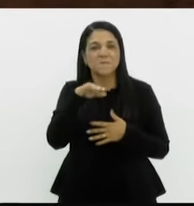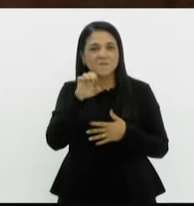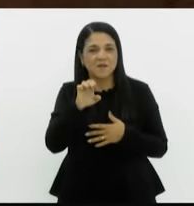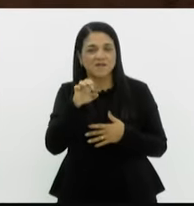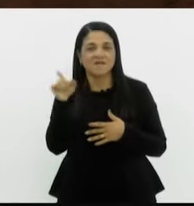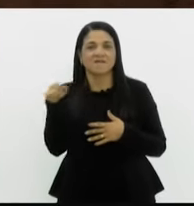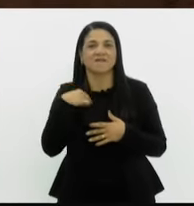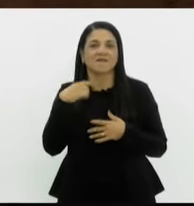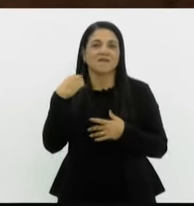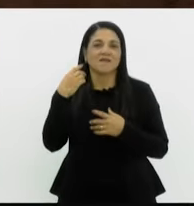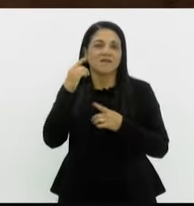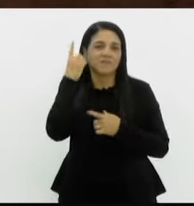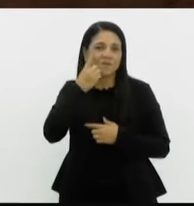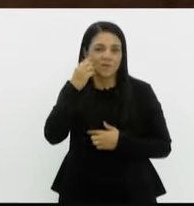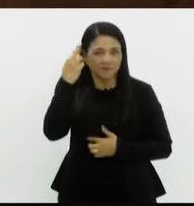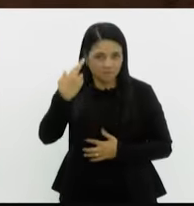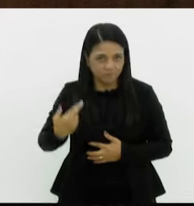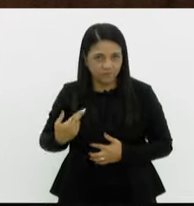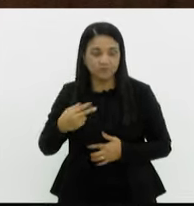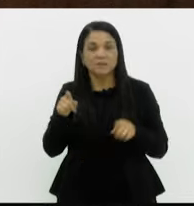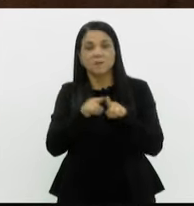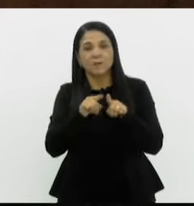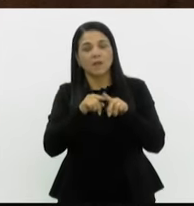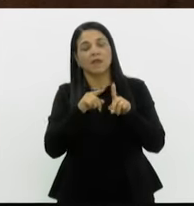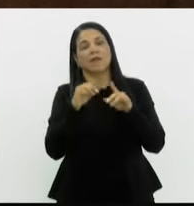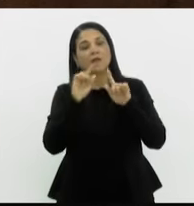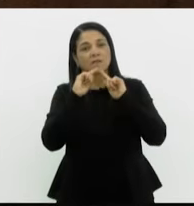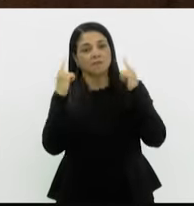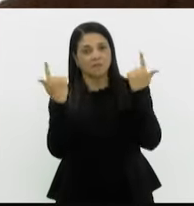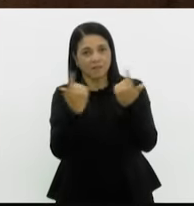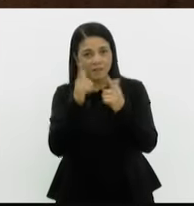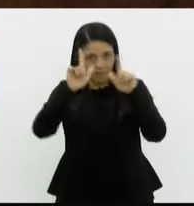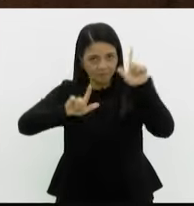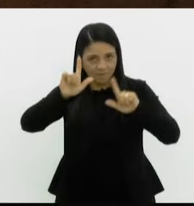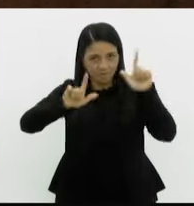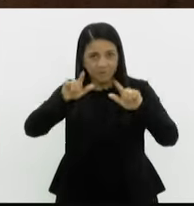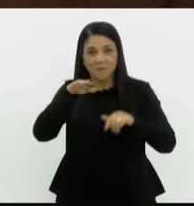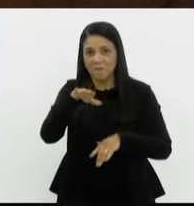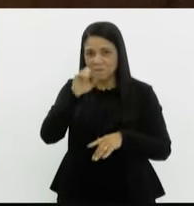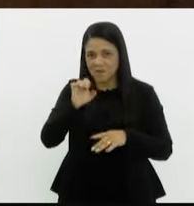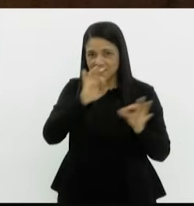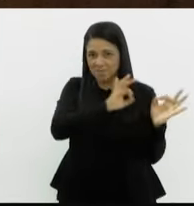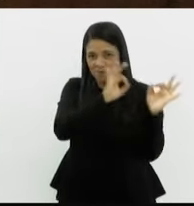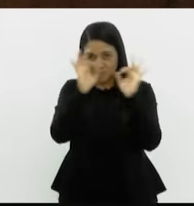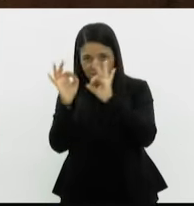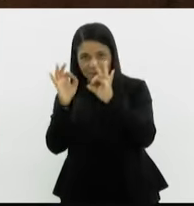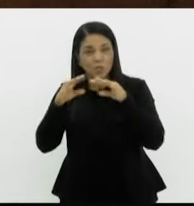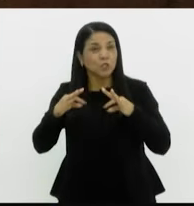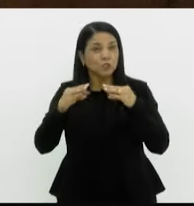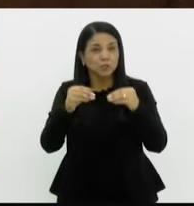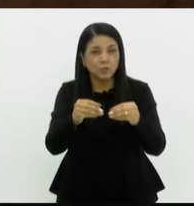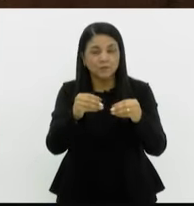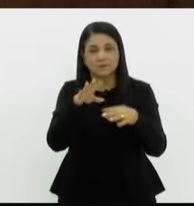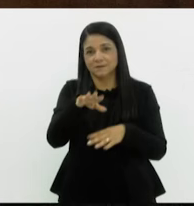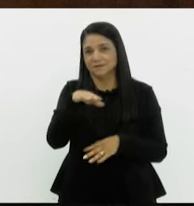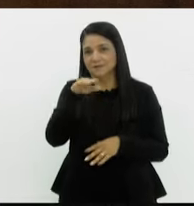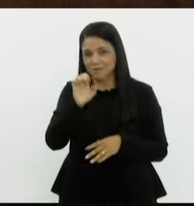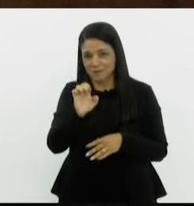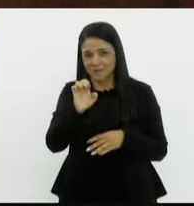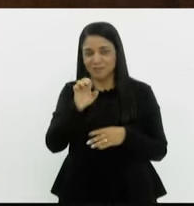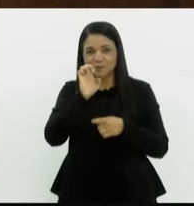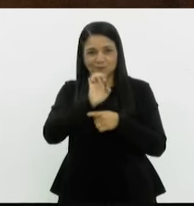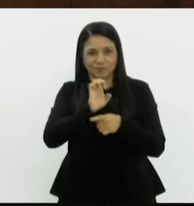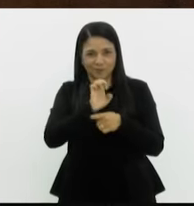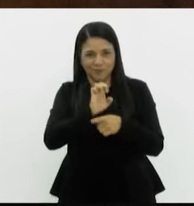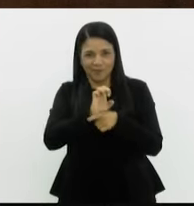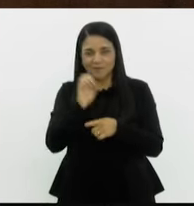Souza, parabenizar as mães na TV Alerj que nos assistem, de todas as mães aqui do Estado, do Brasil, dizer, né,